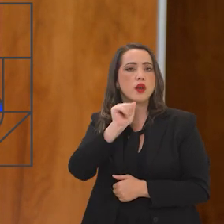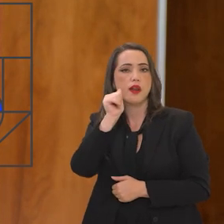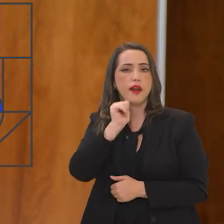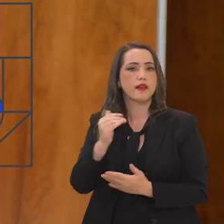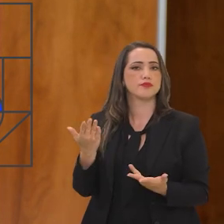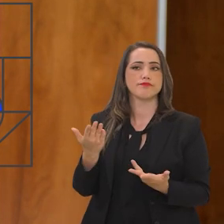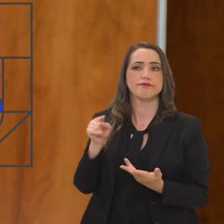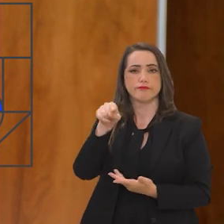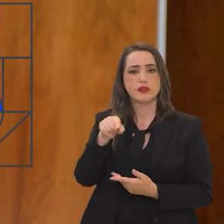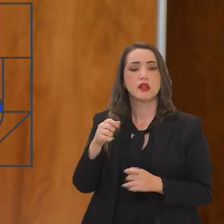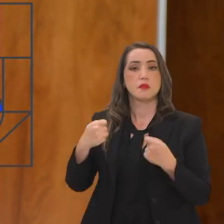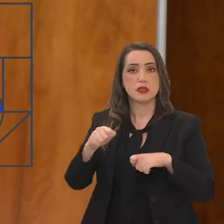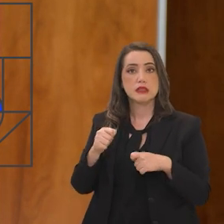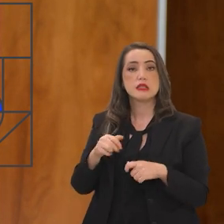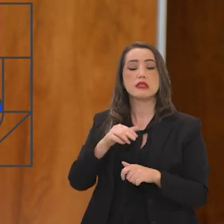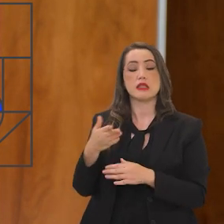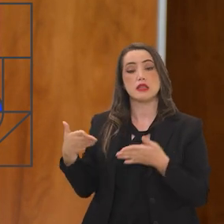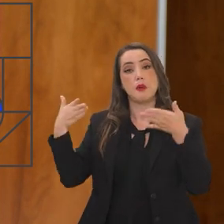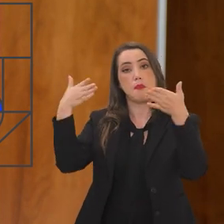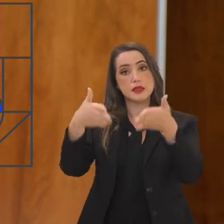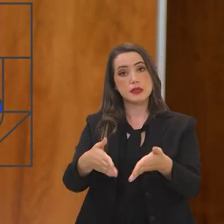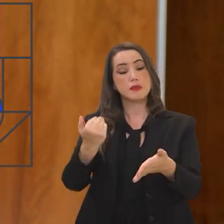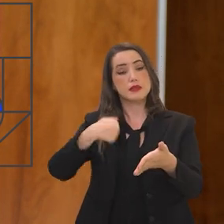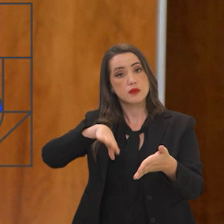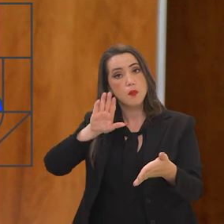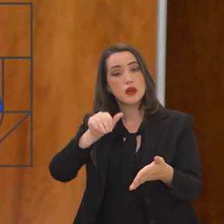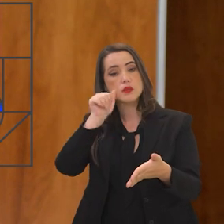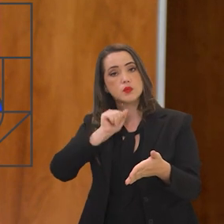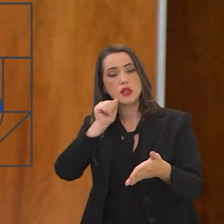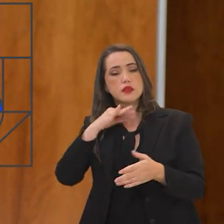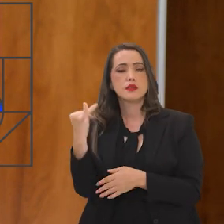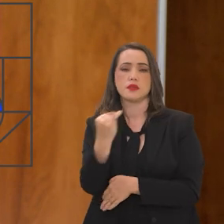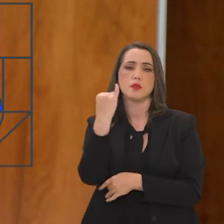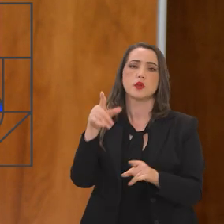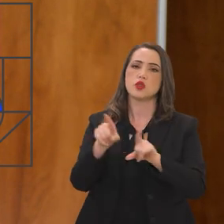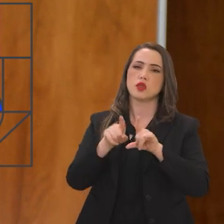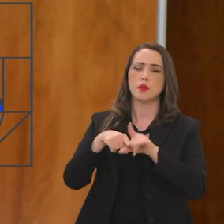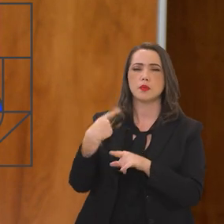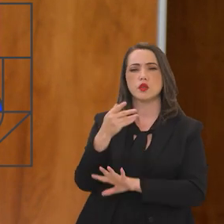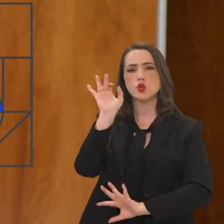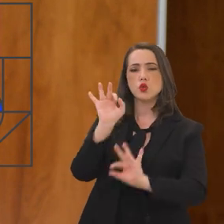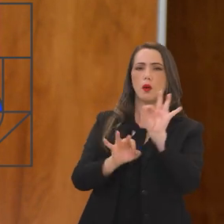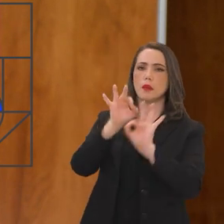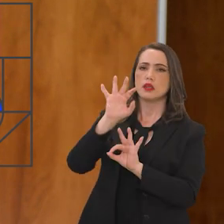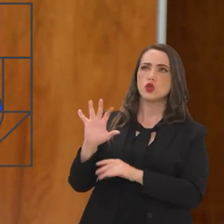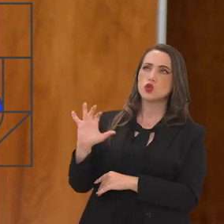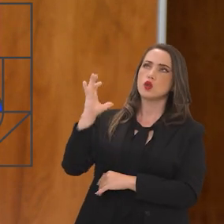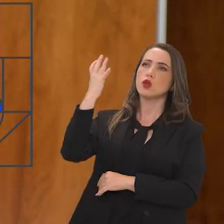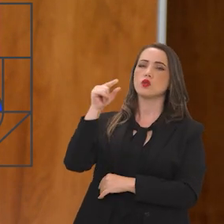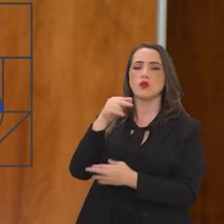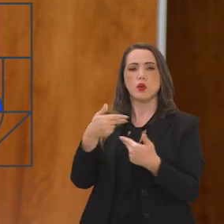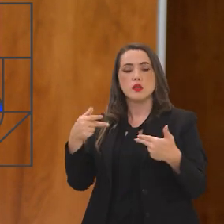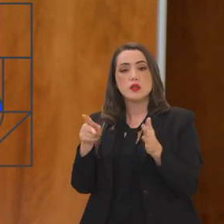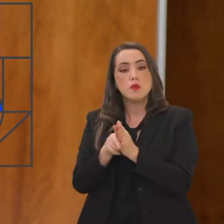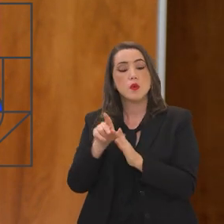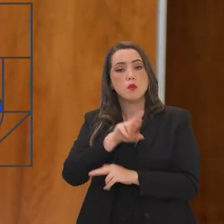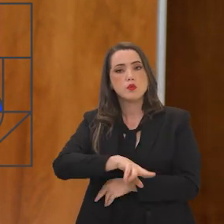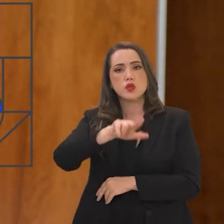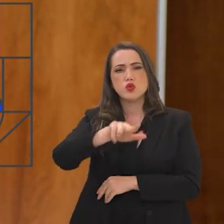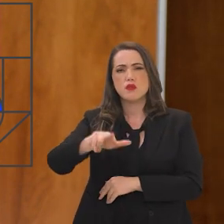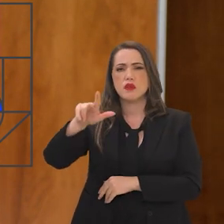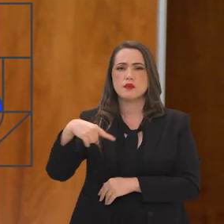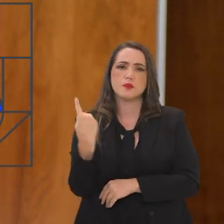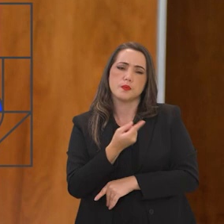essa diversidade que vem através da participação feminina ela é muito importante também para que a gente desenhe soluções que sejam